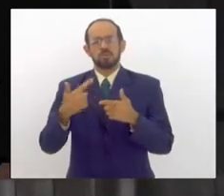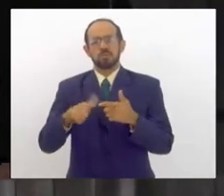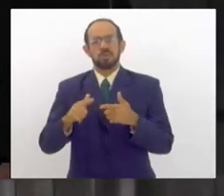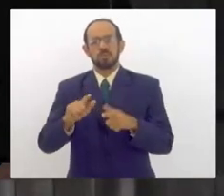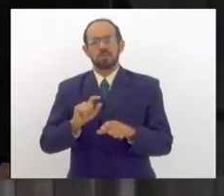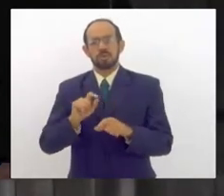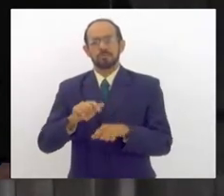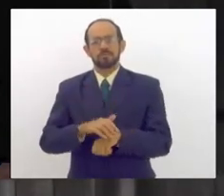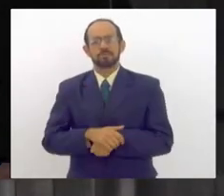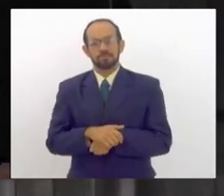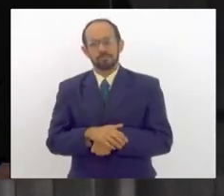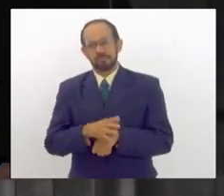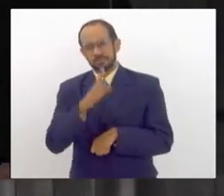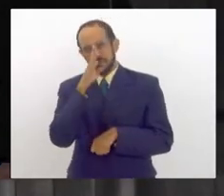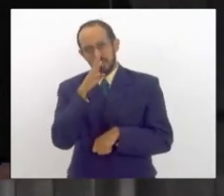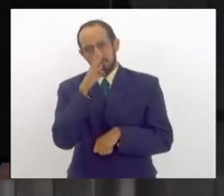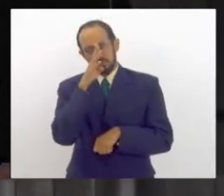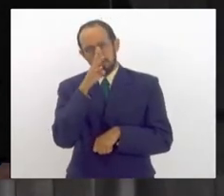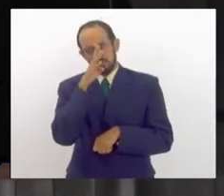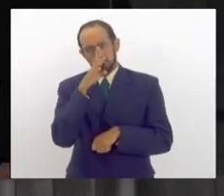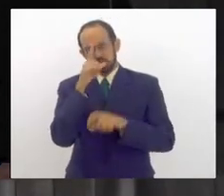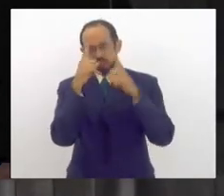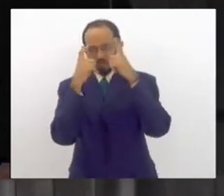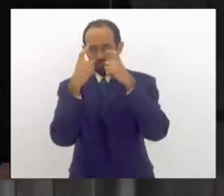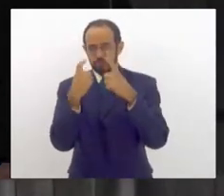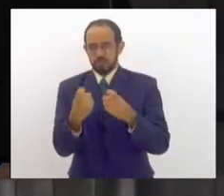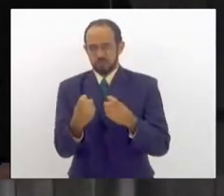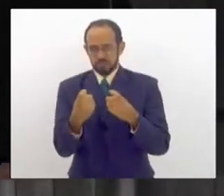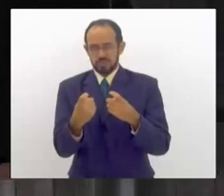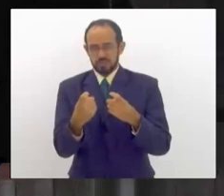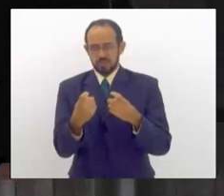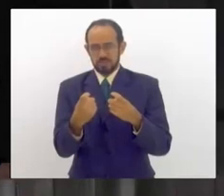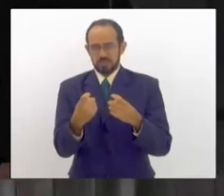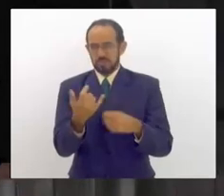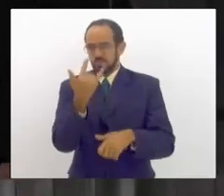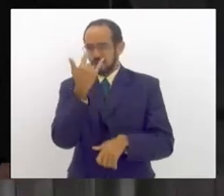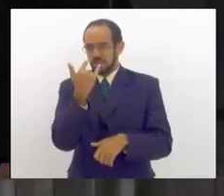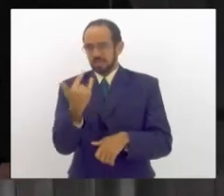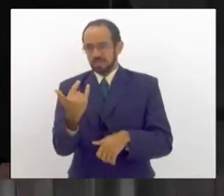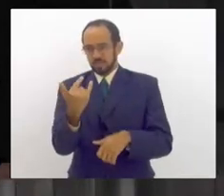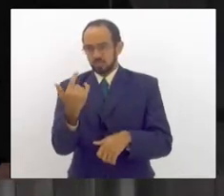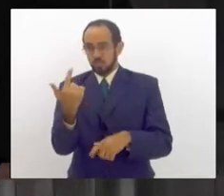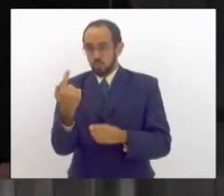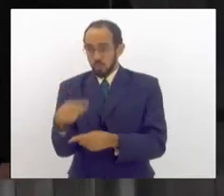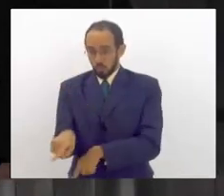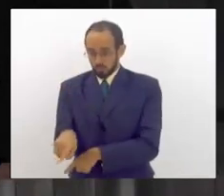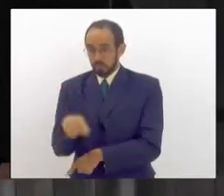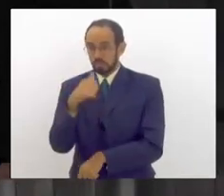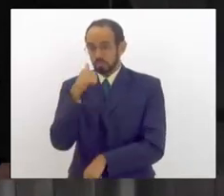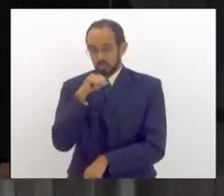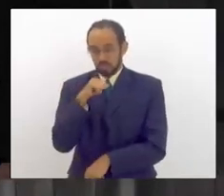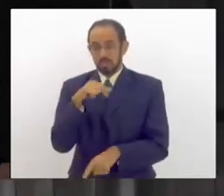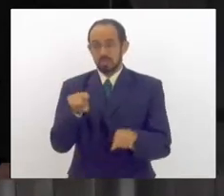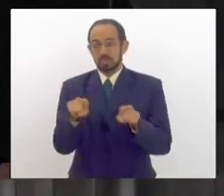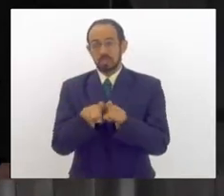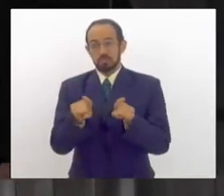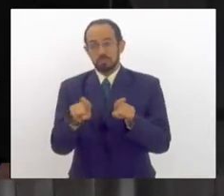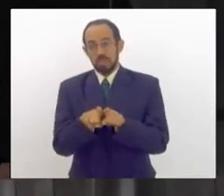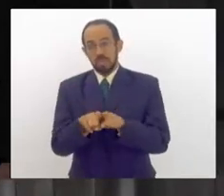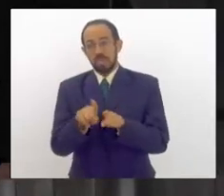para o abuso, a violência, o assédio contra as mulheres, que também é